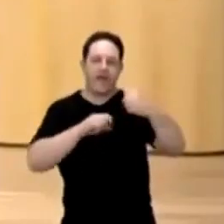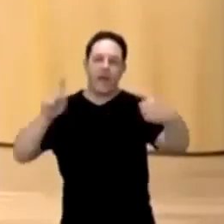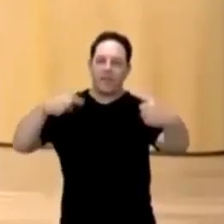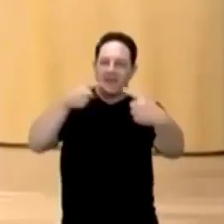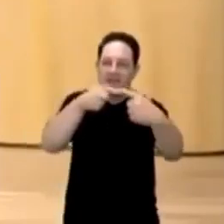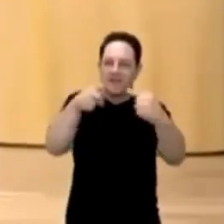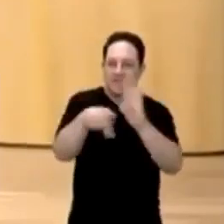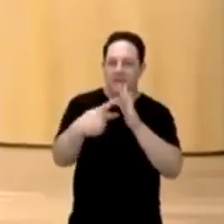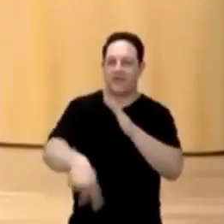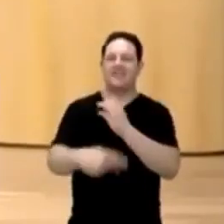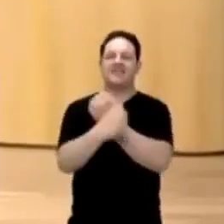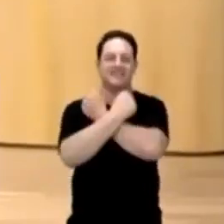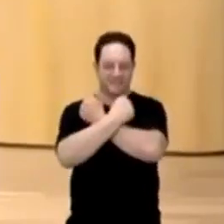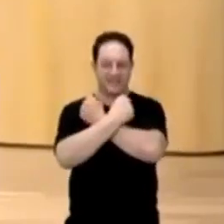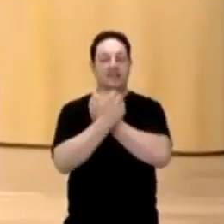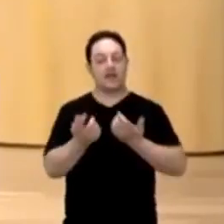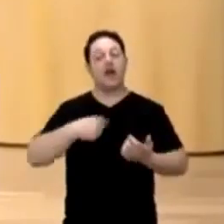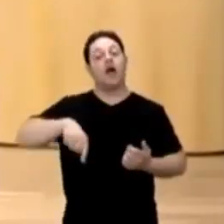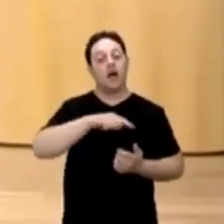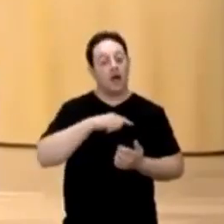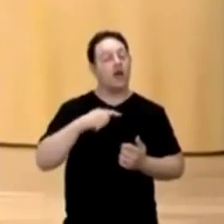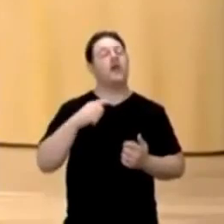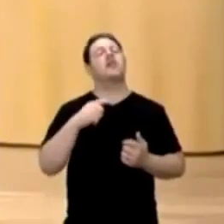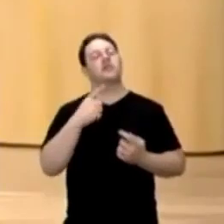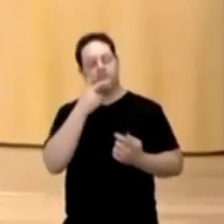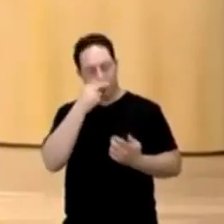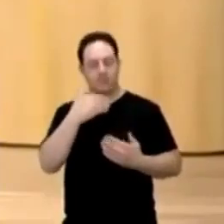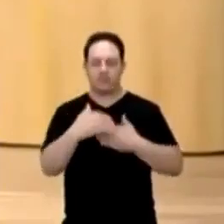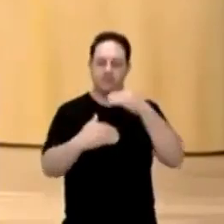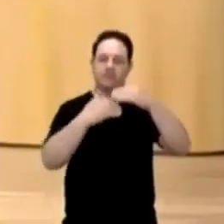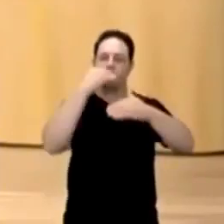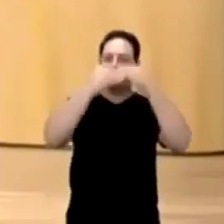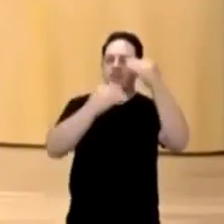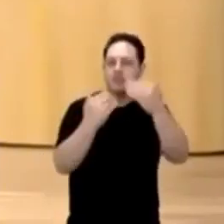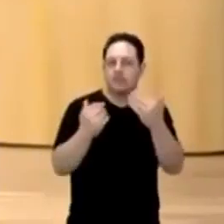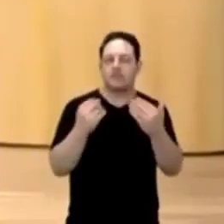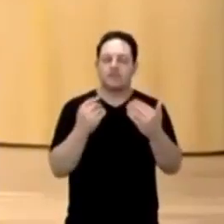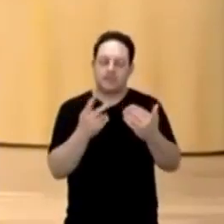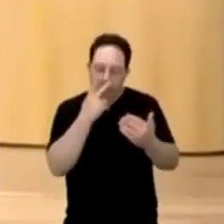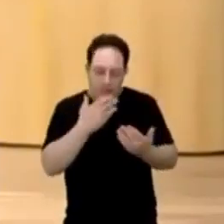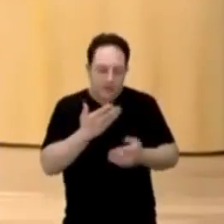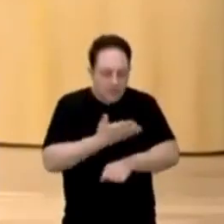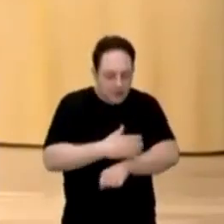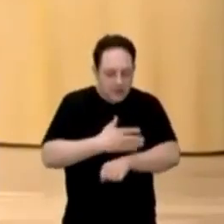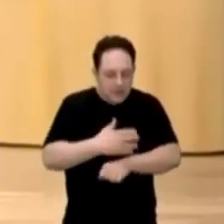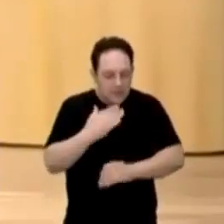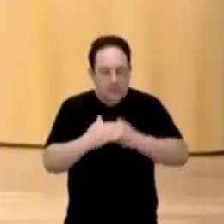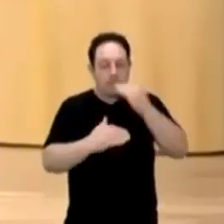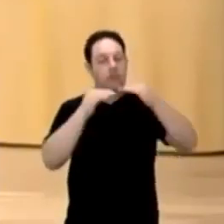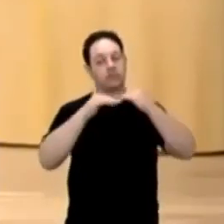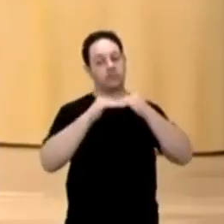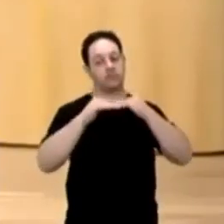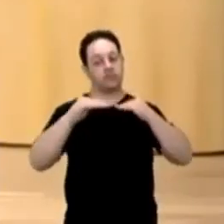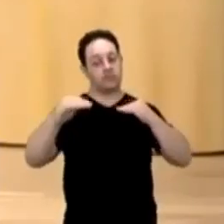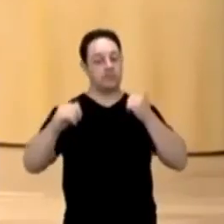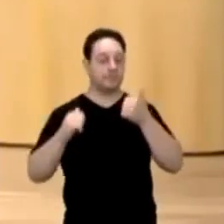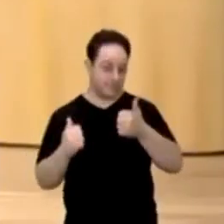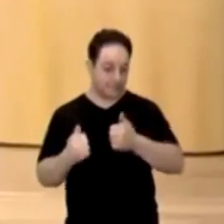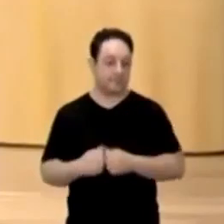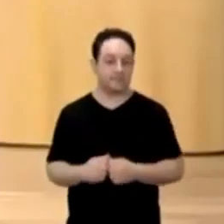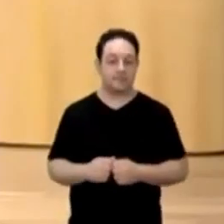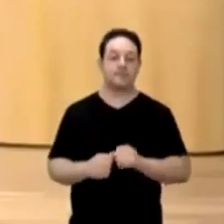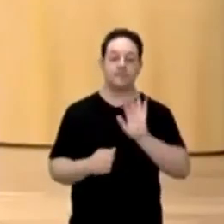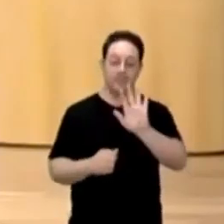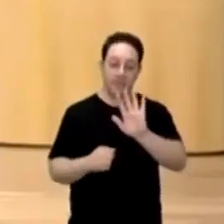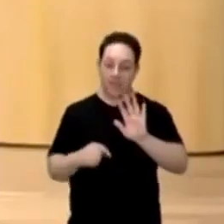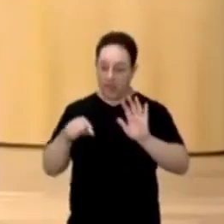sim, né? E a gente vai desenvolvendo e vai aperfeiçoando ou... Às vezes estabiliza, né? É, e até não